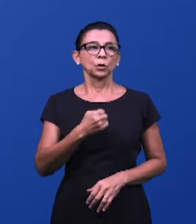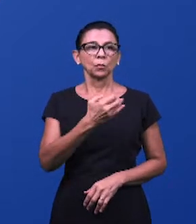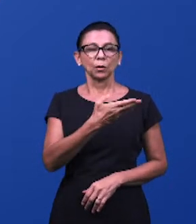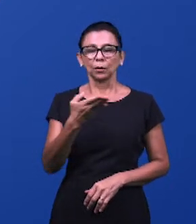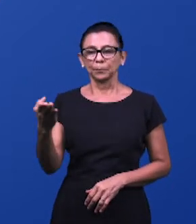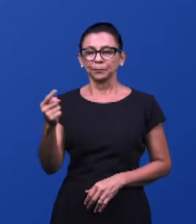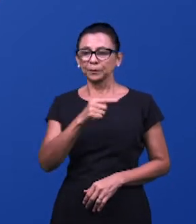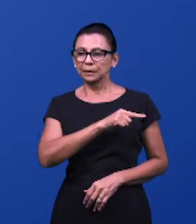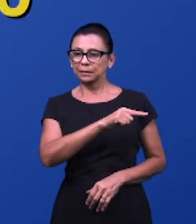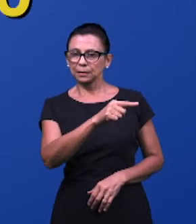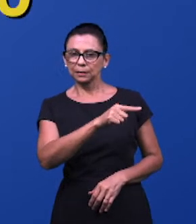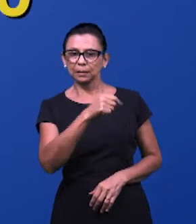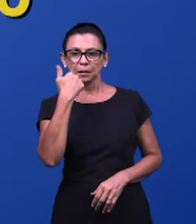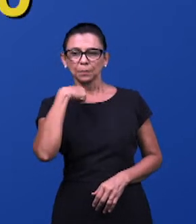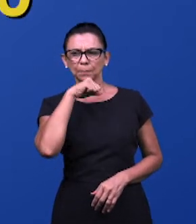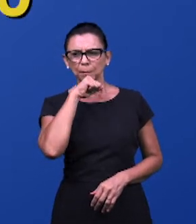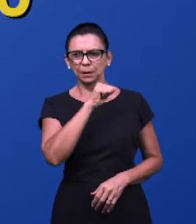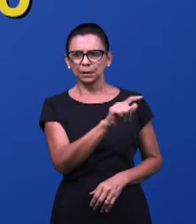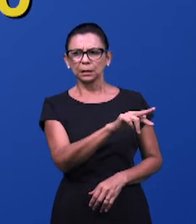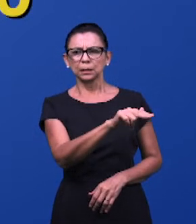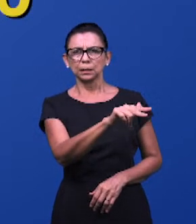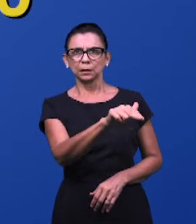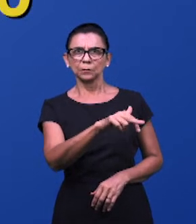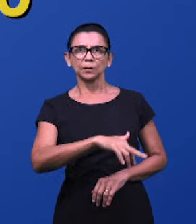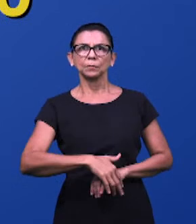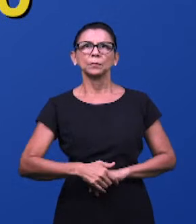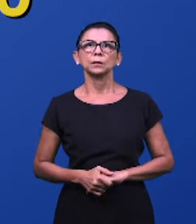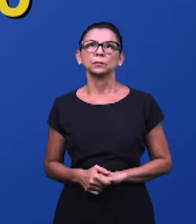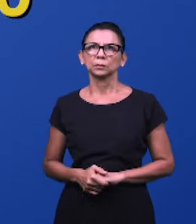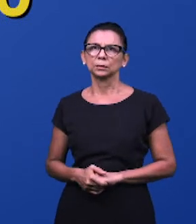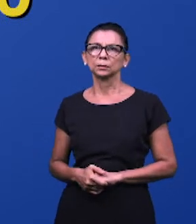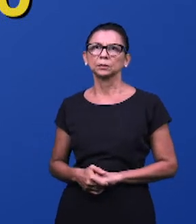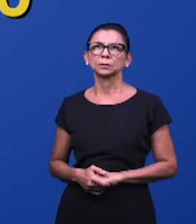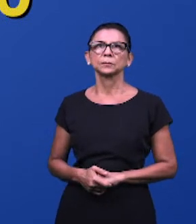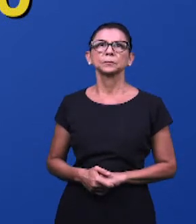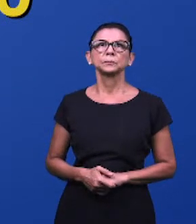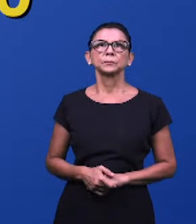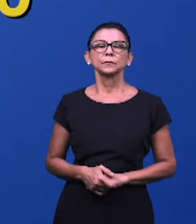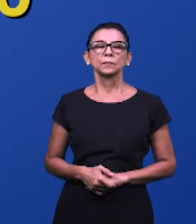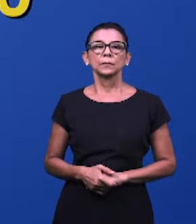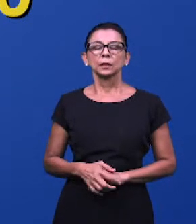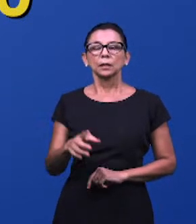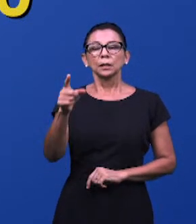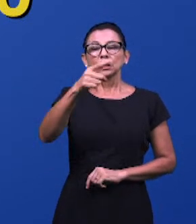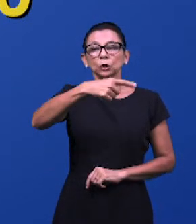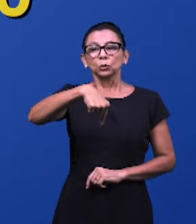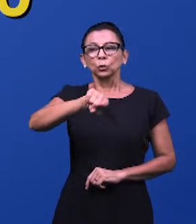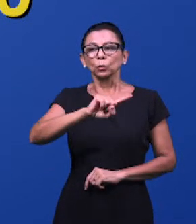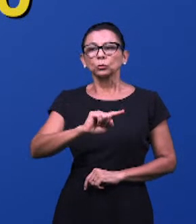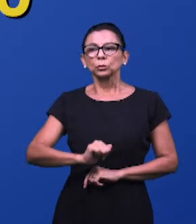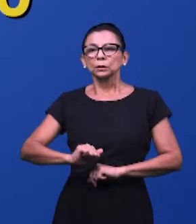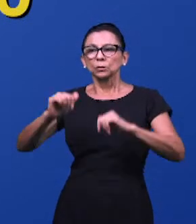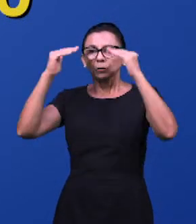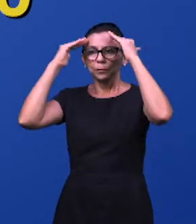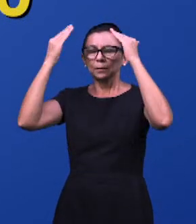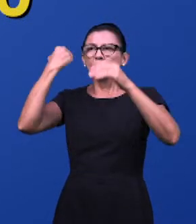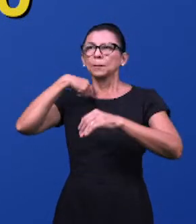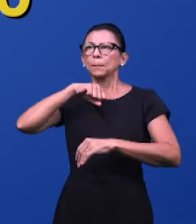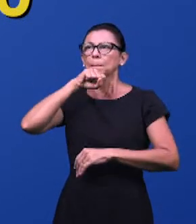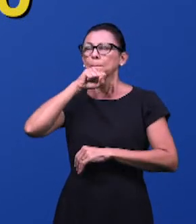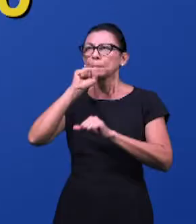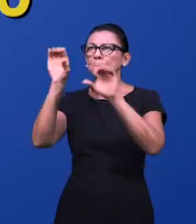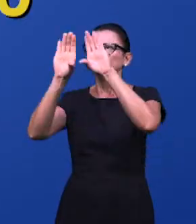e meus irmãos, pois qualquer que fizer a vontade de meu Pai, que está nos céus, esse é meu irmão, irmã e